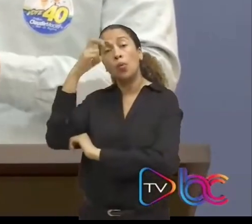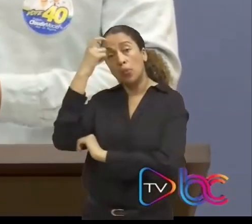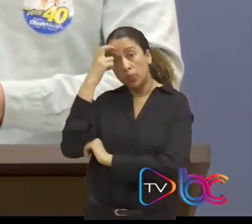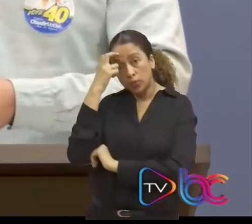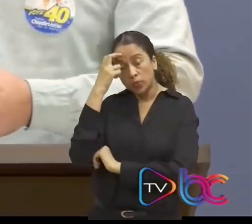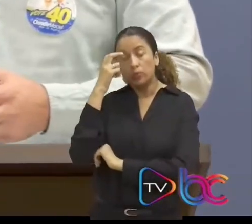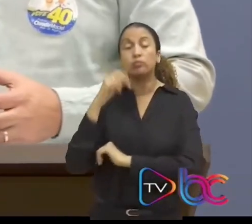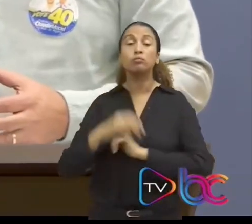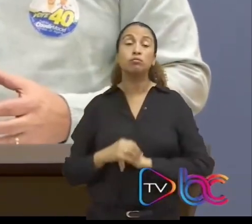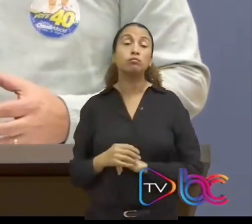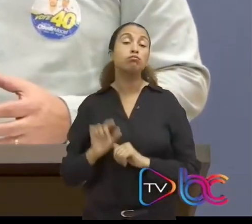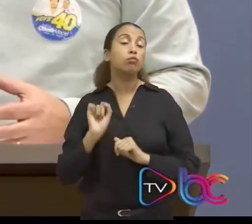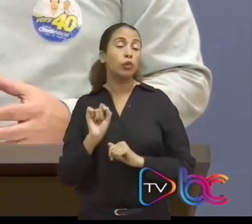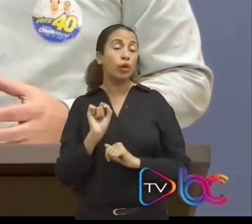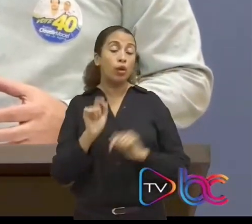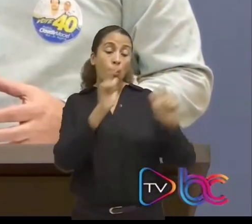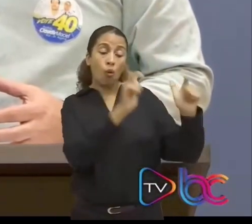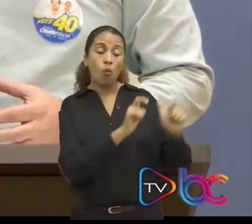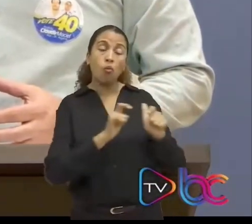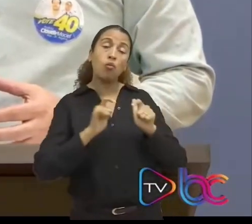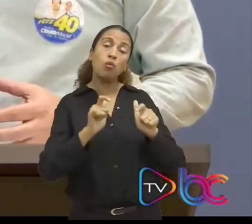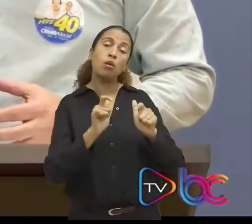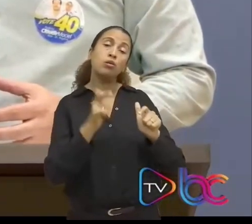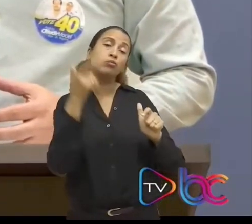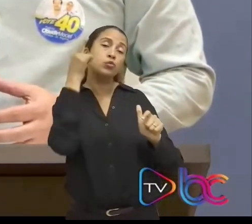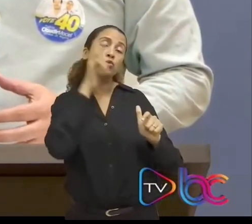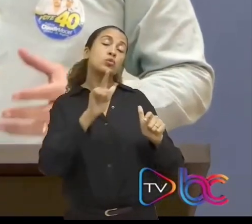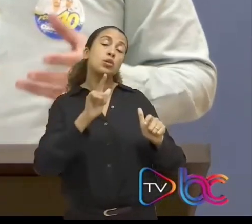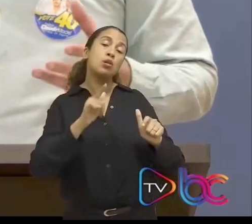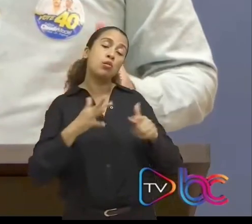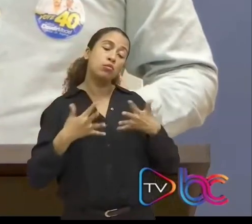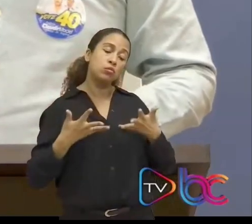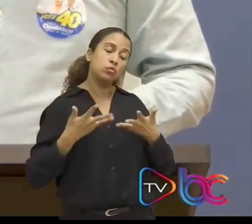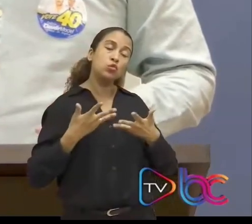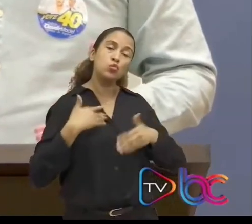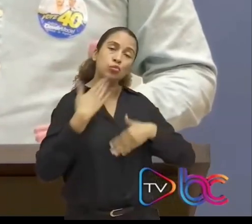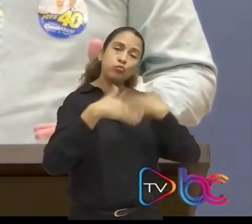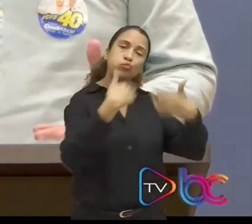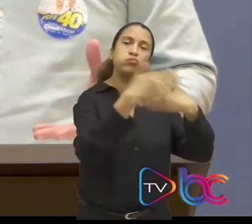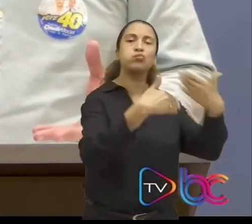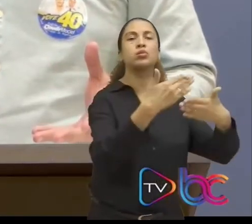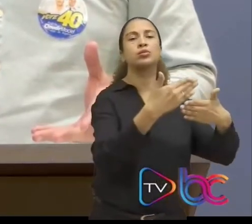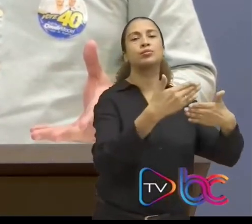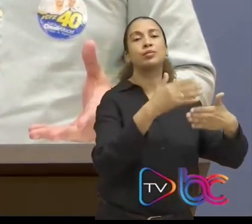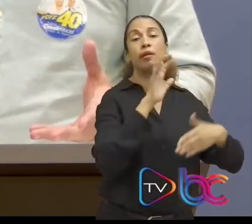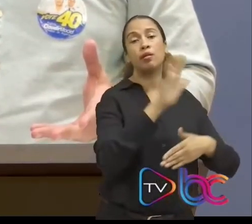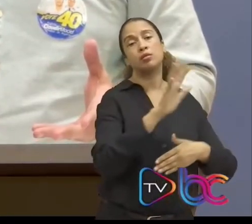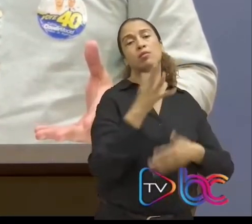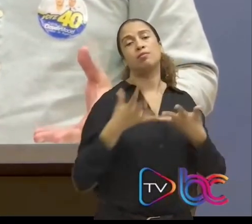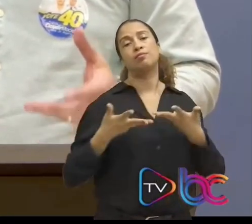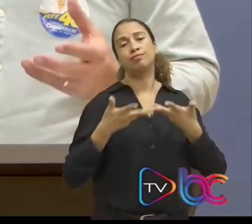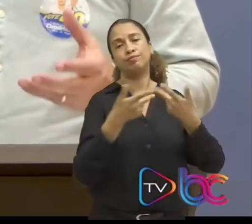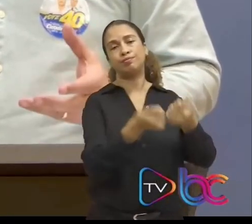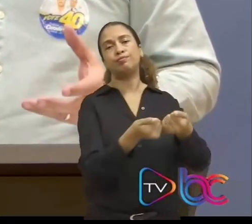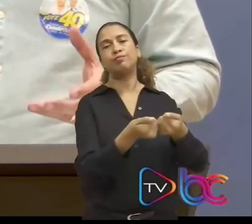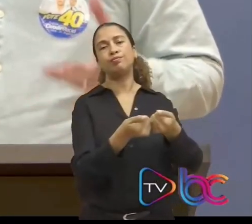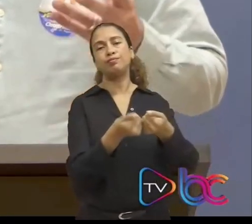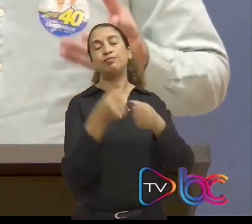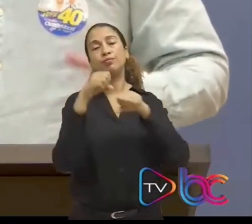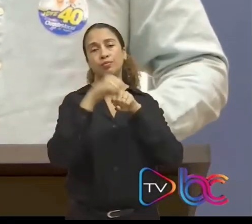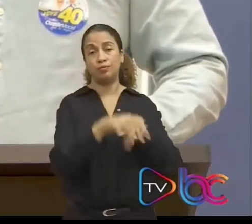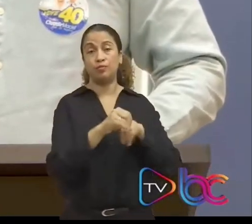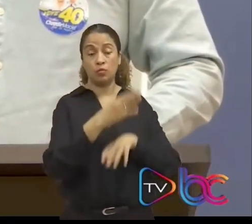e criado um ambiente para que eles possam desenvolver as suas habilidades. É assim que nós vamos ter uma educação de qualidade. No meu